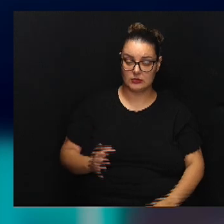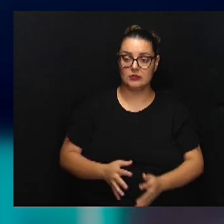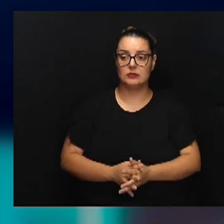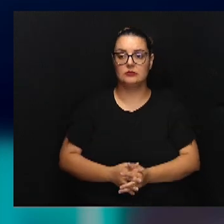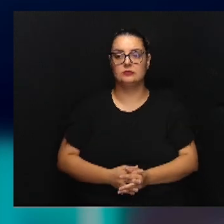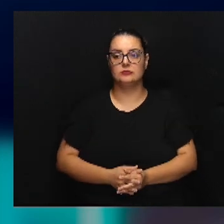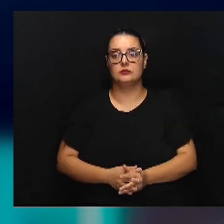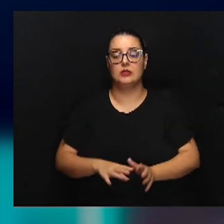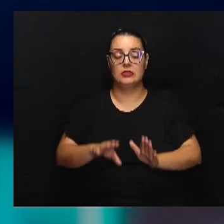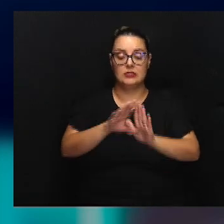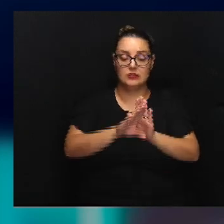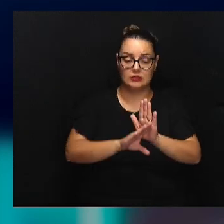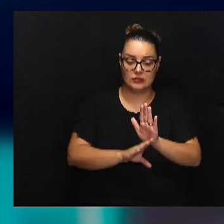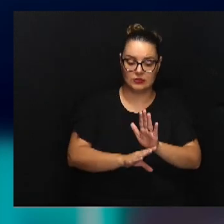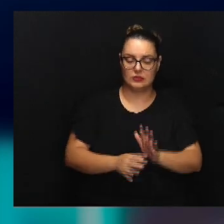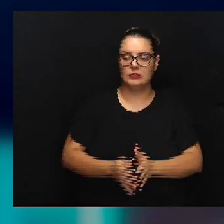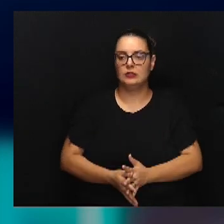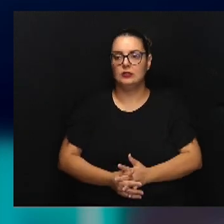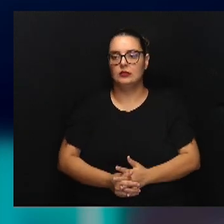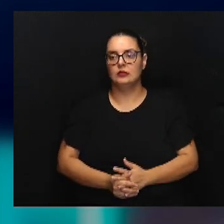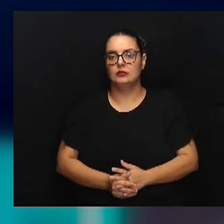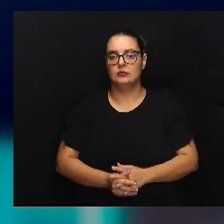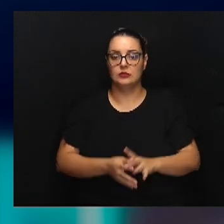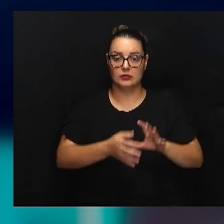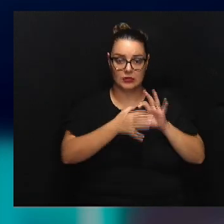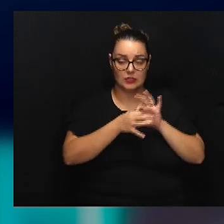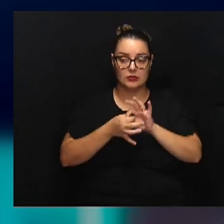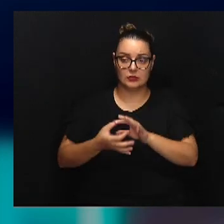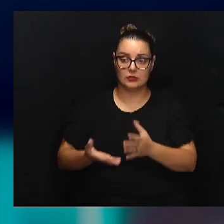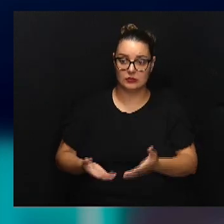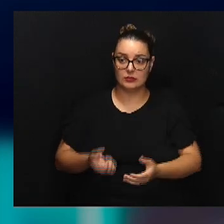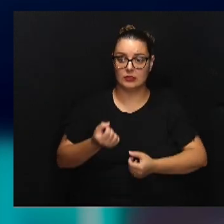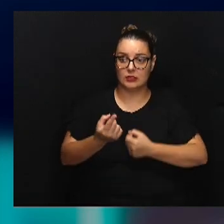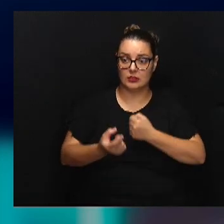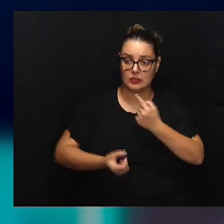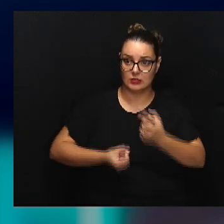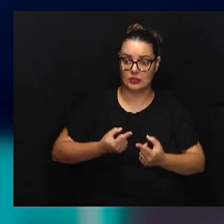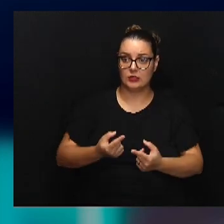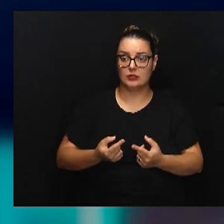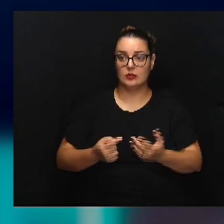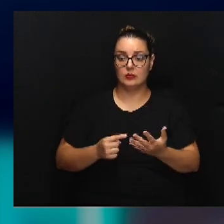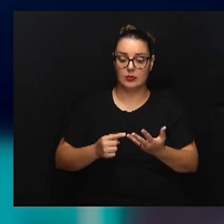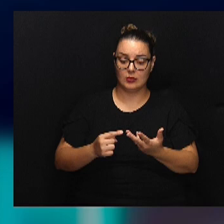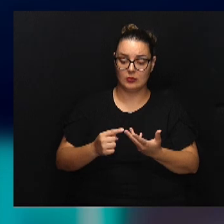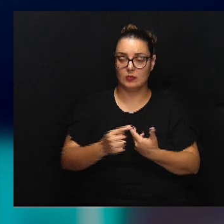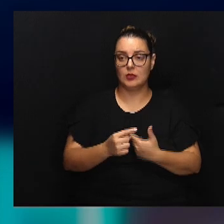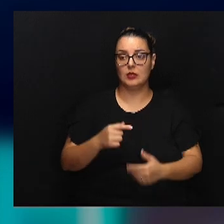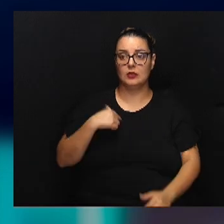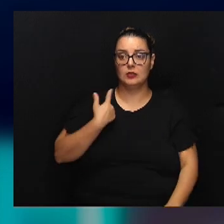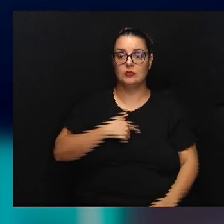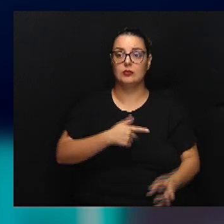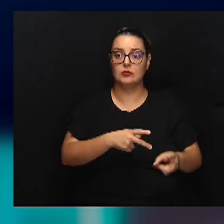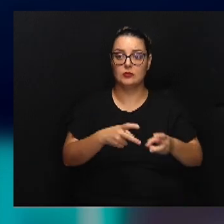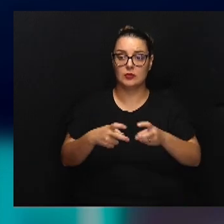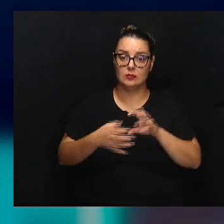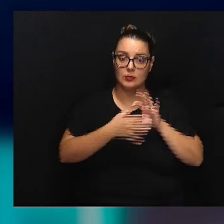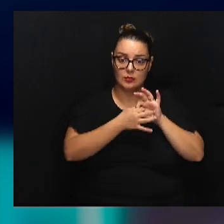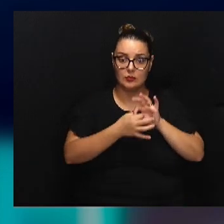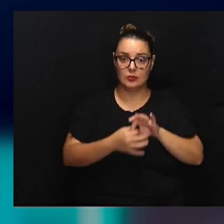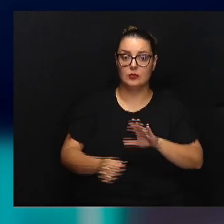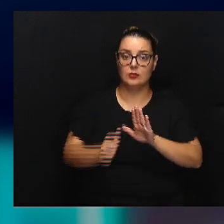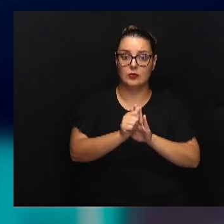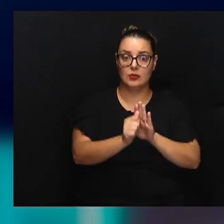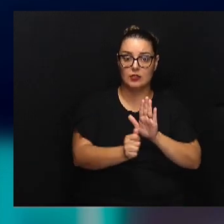esse programa ele está nesse contexto. Inclusive, tem algumas questões que a gente percebe o contexto, né? O artigo